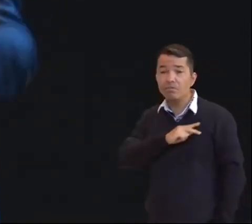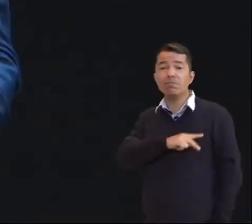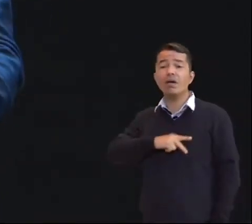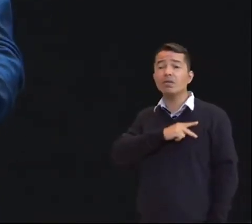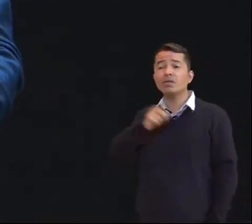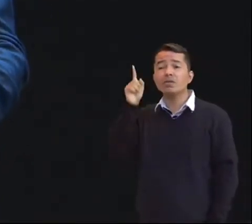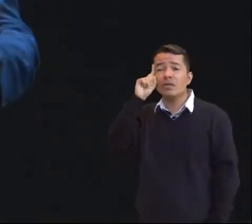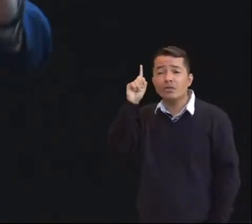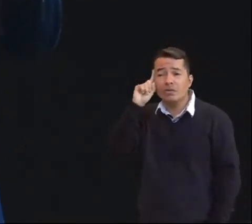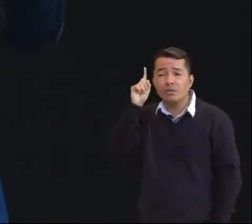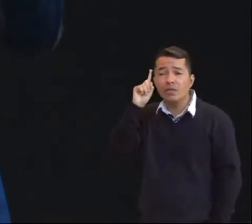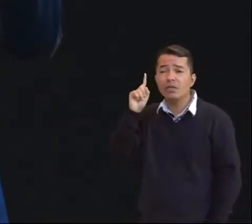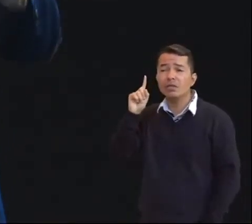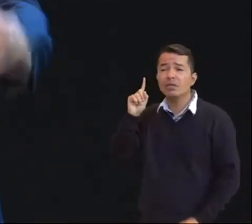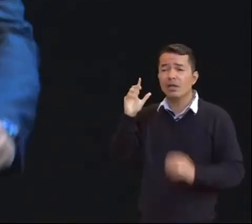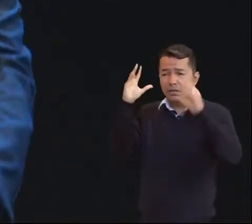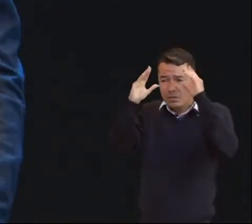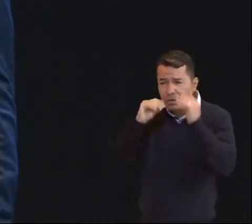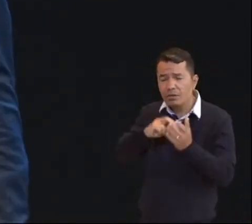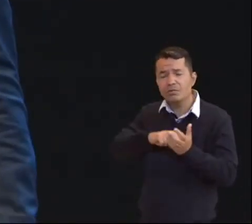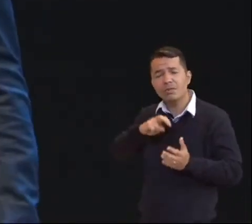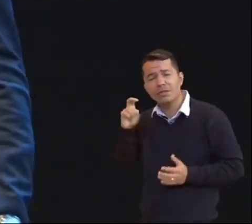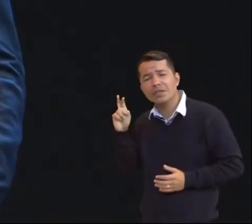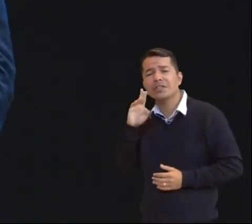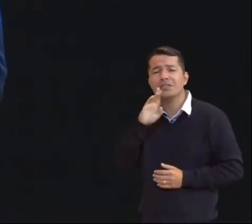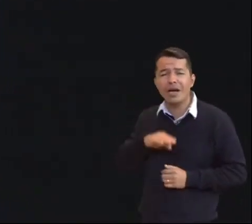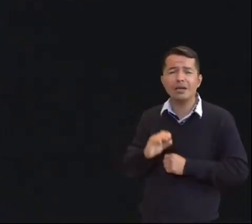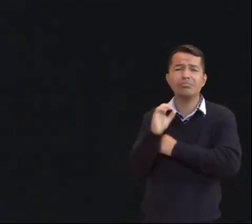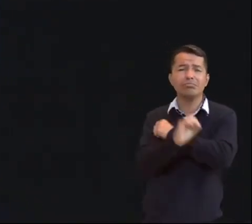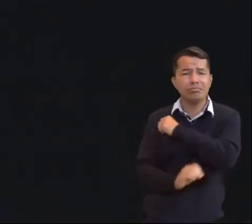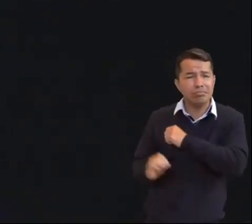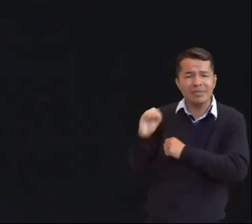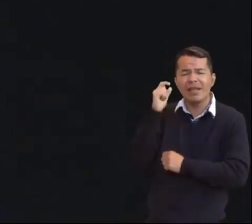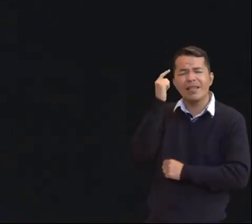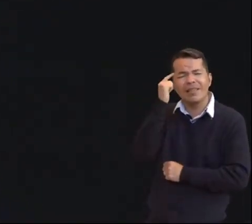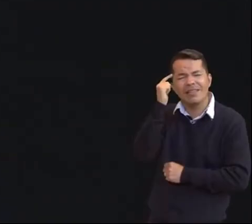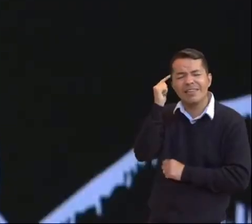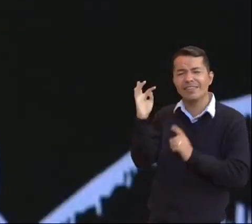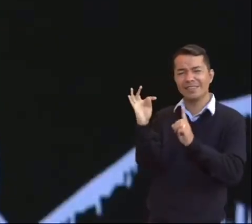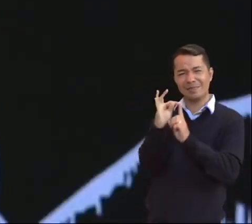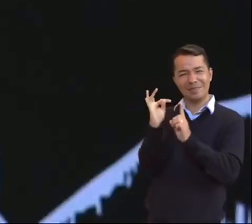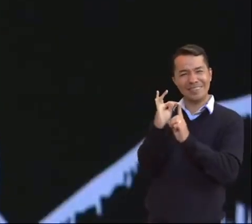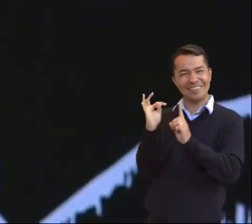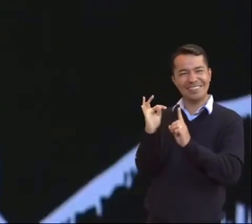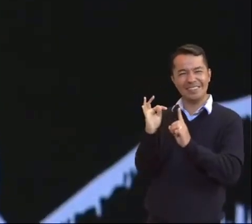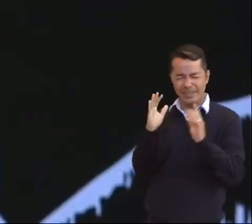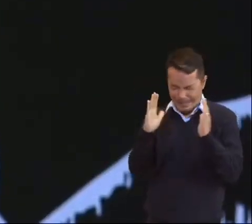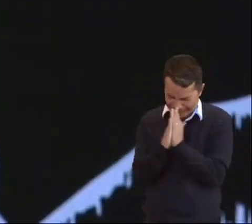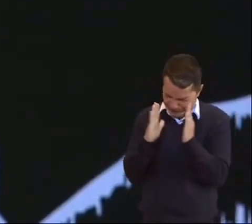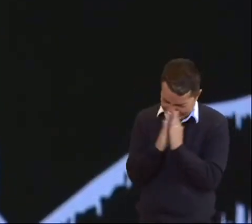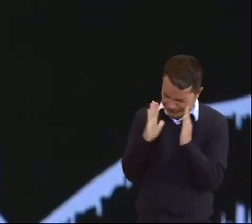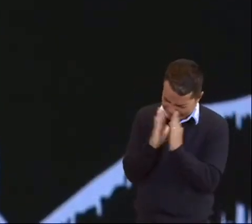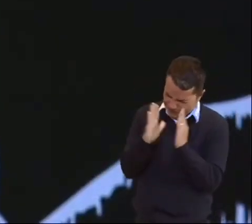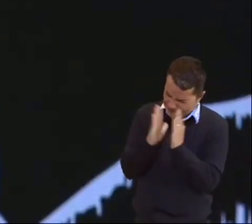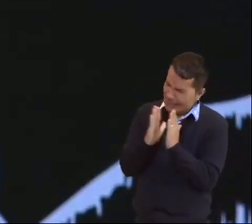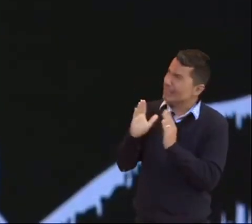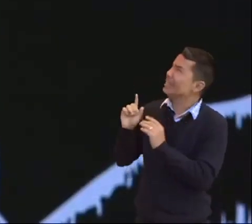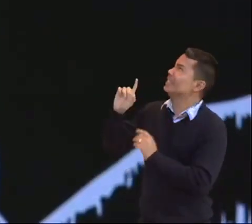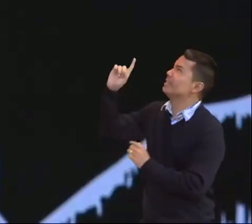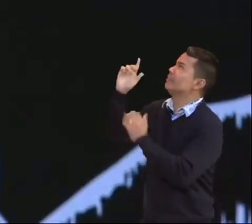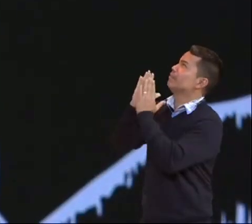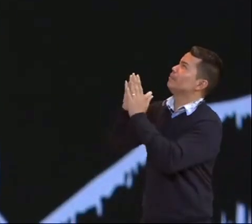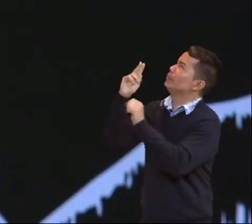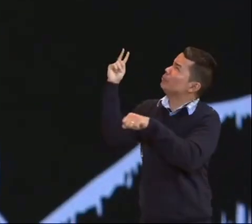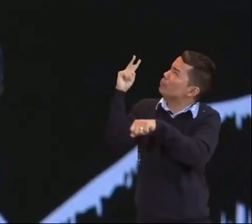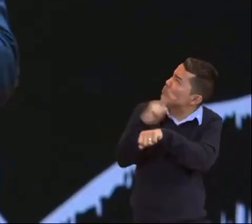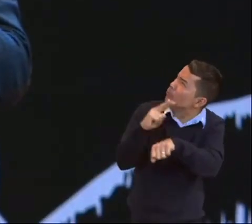em minhas orações. Paulo intercede pelo filho na fé, Timóteo.